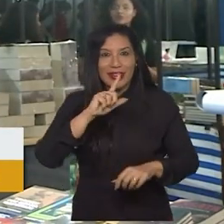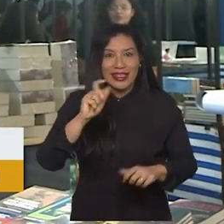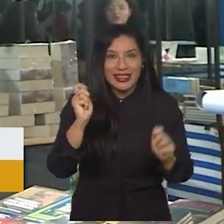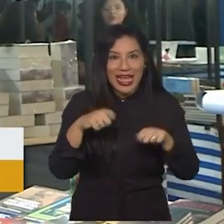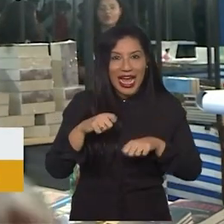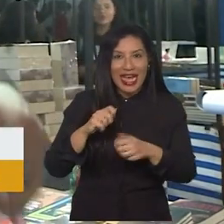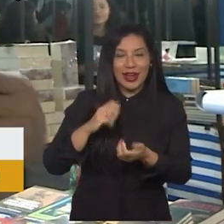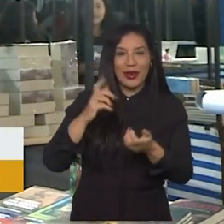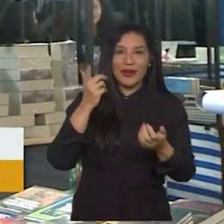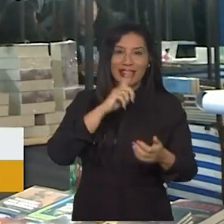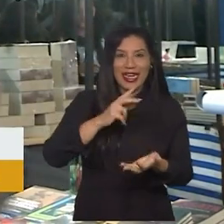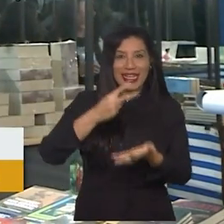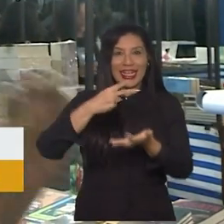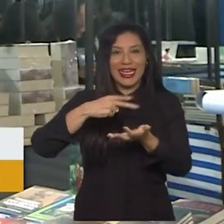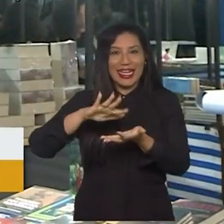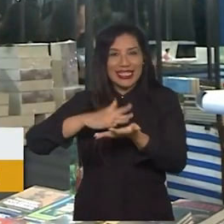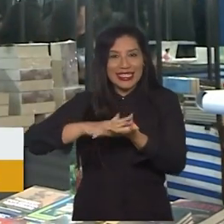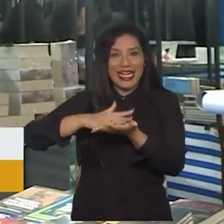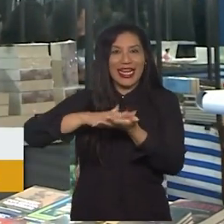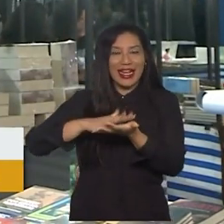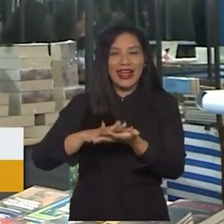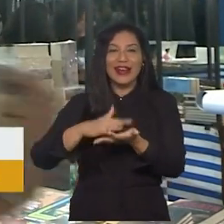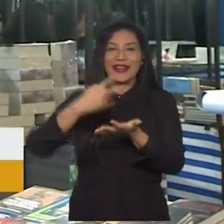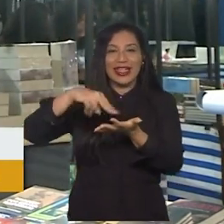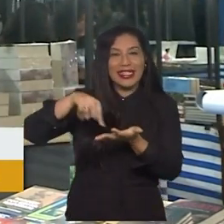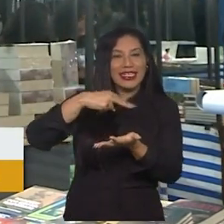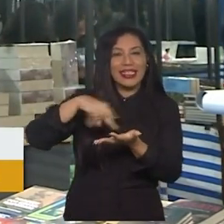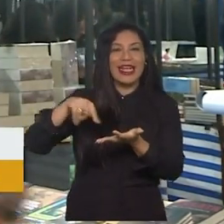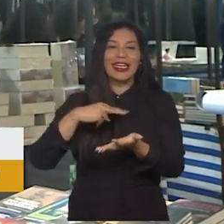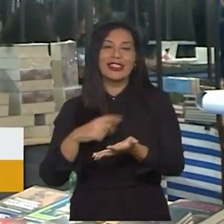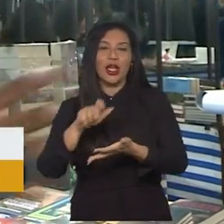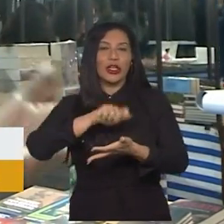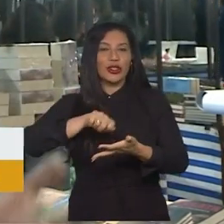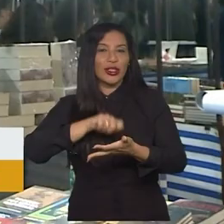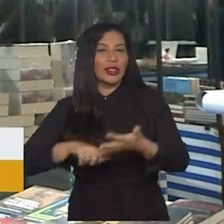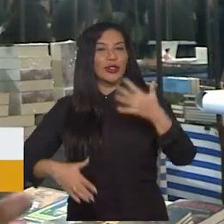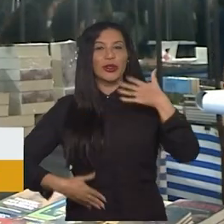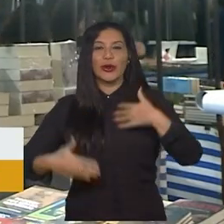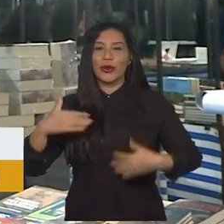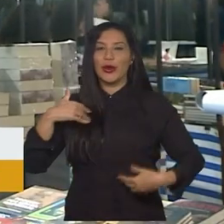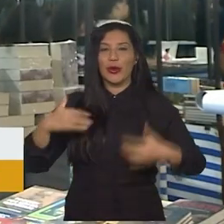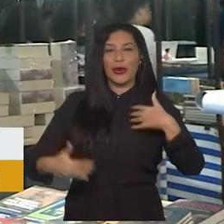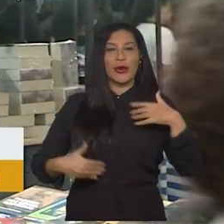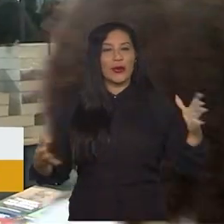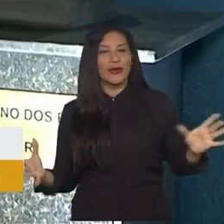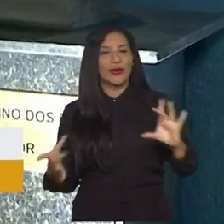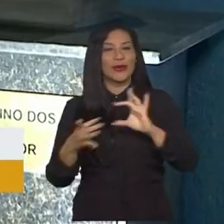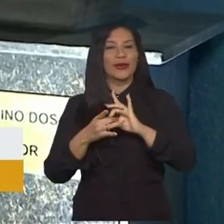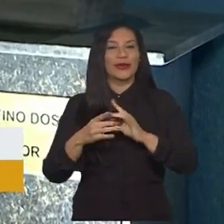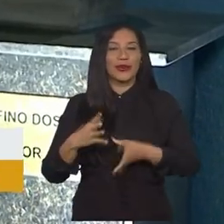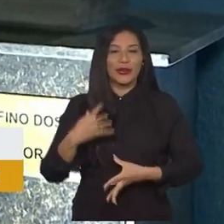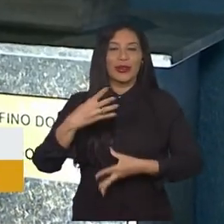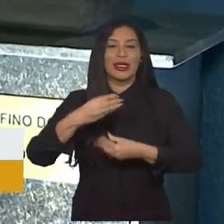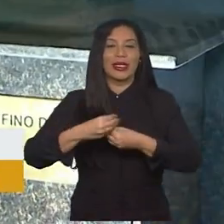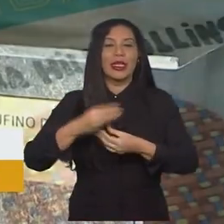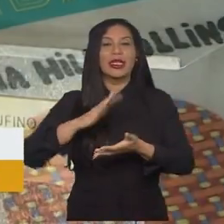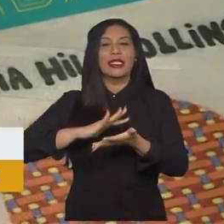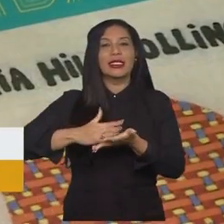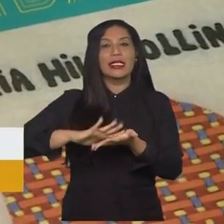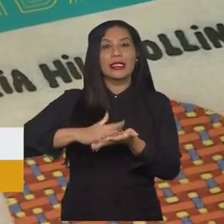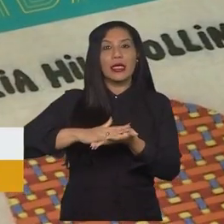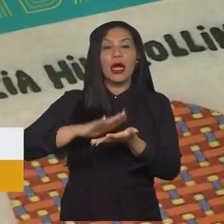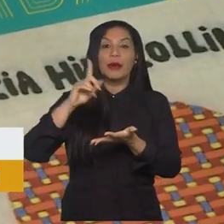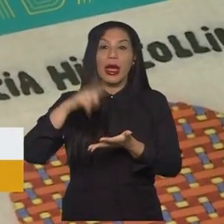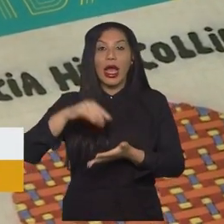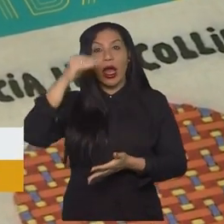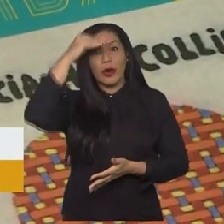da dança, casa junto, né? A escrita com o corpo não são antagônicas, se complementam. Samba também é um lugar de conhecimento,